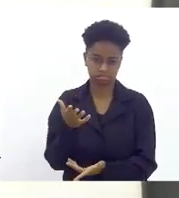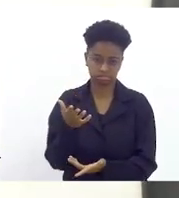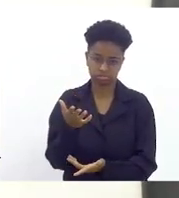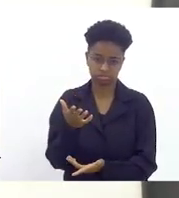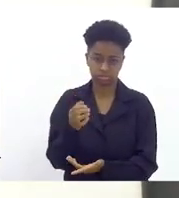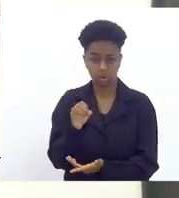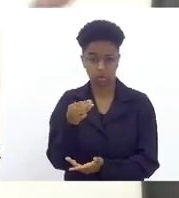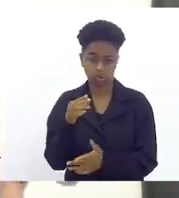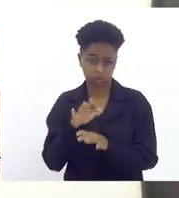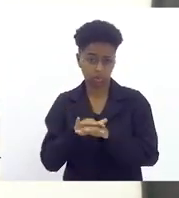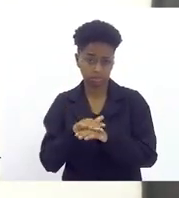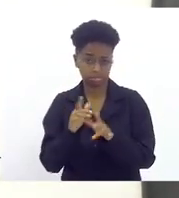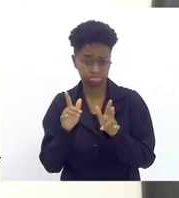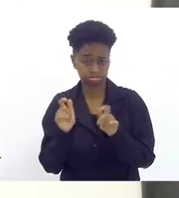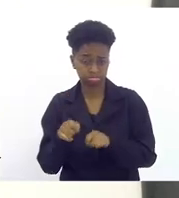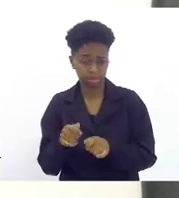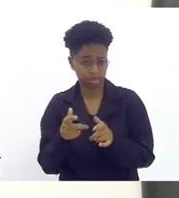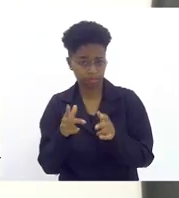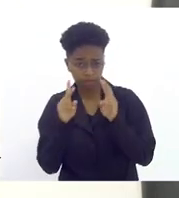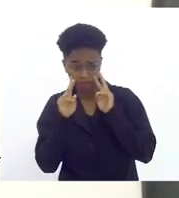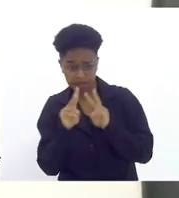assim, visíveis, e também as doenças